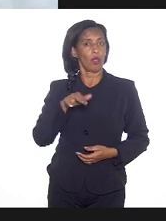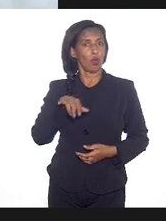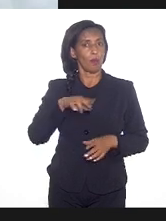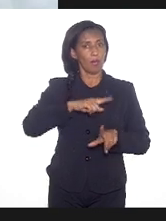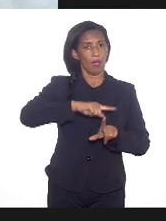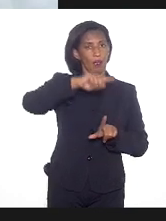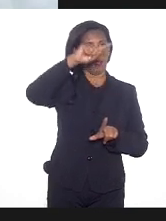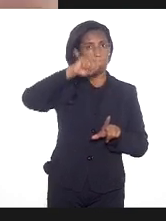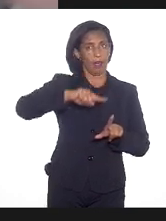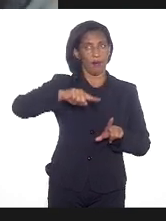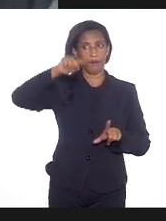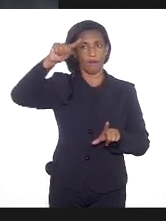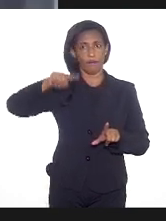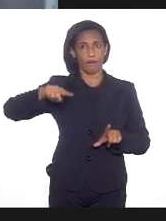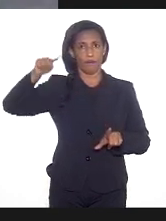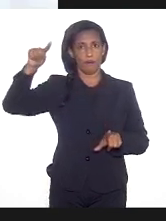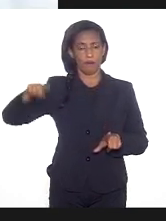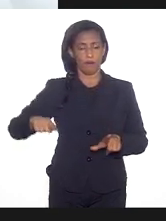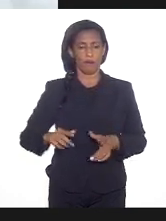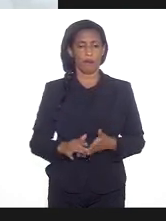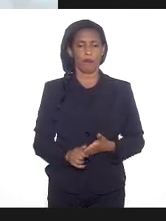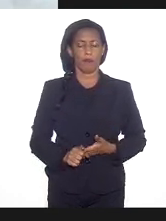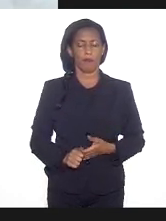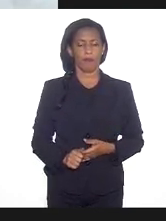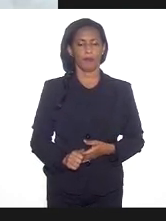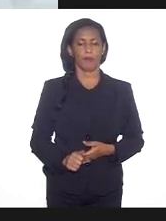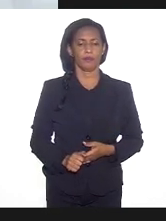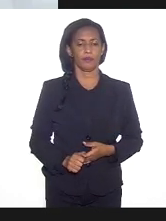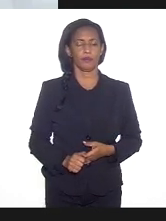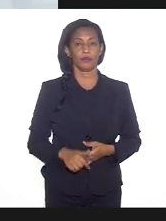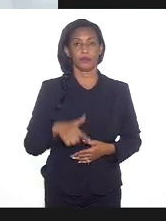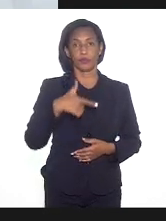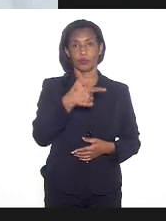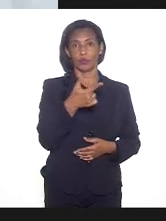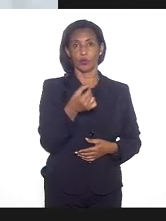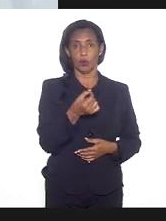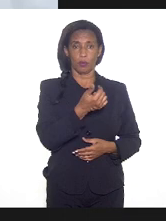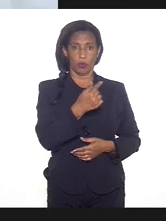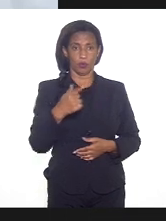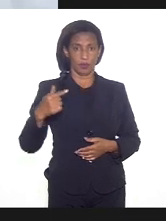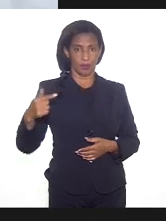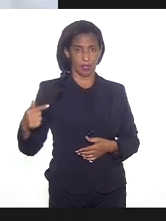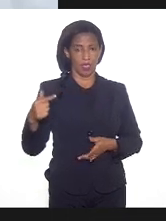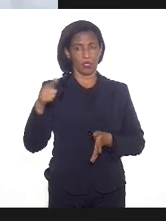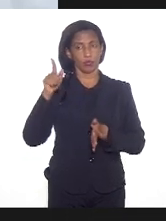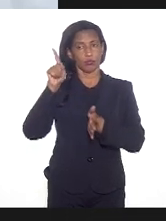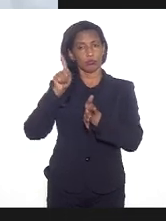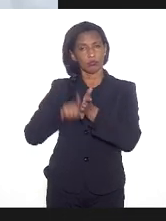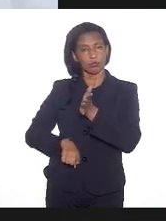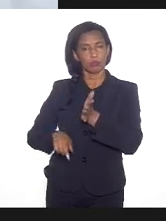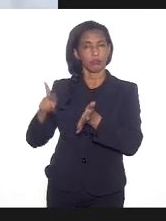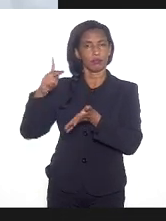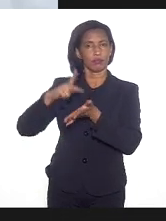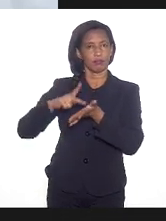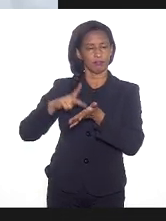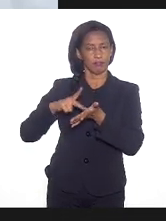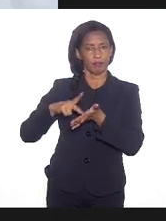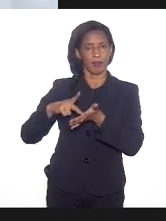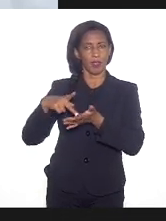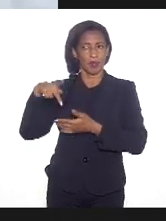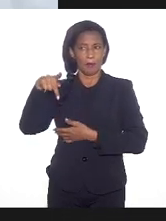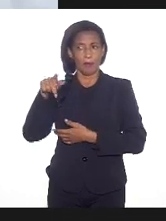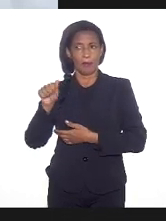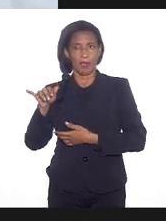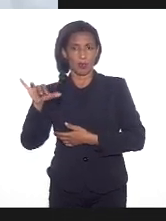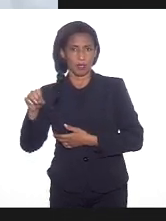folhas 92 do meu relatório. Em 2007, apesar do déficit atuarial, a relação entre passivo atuarial